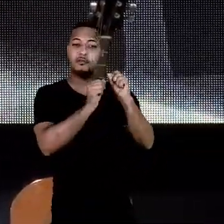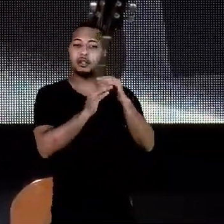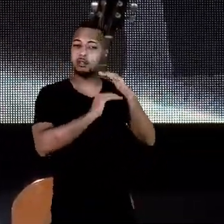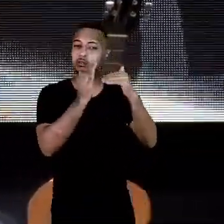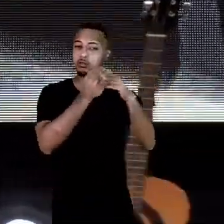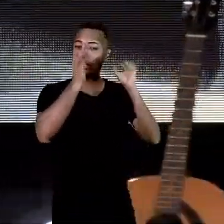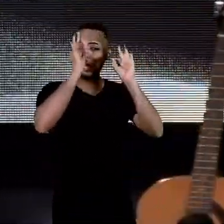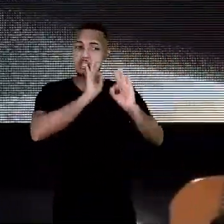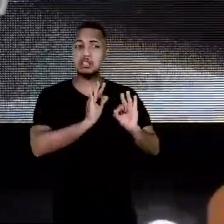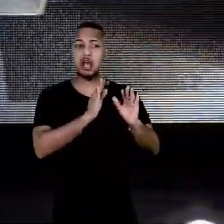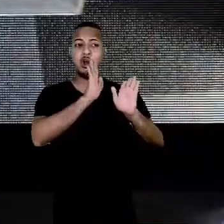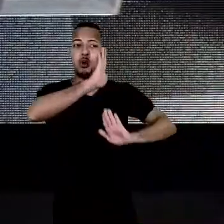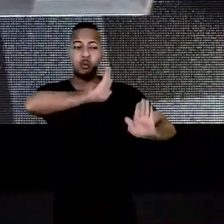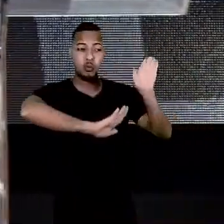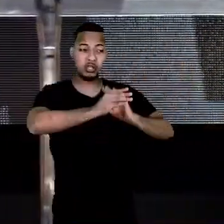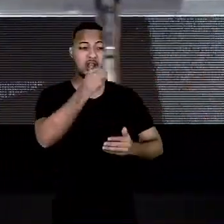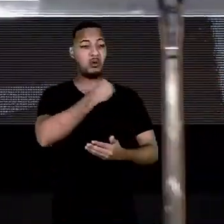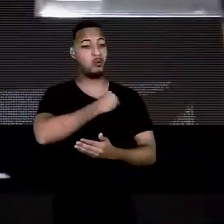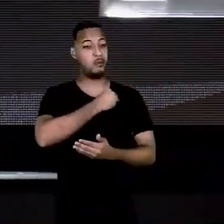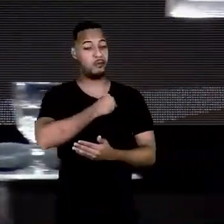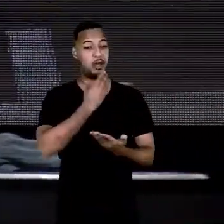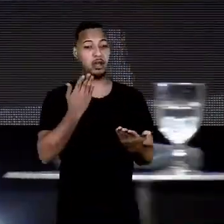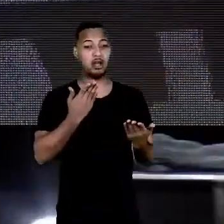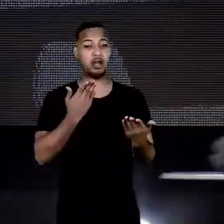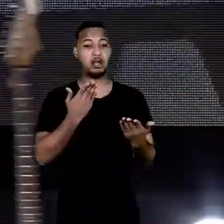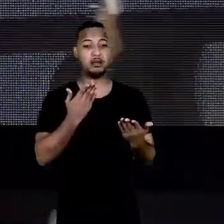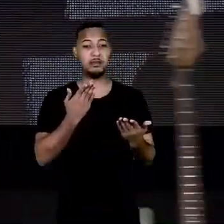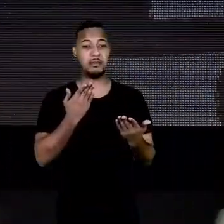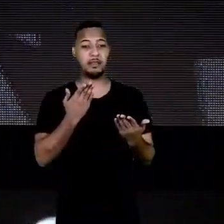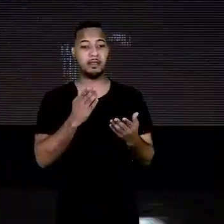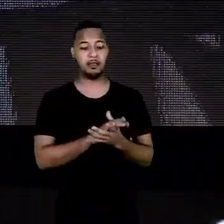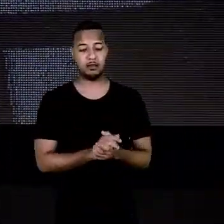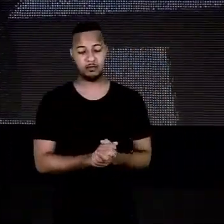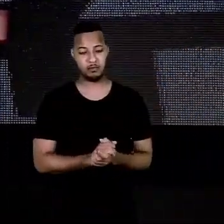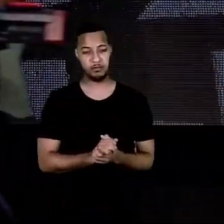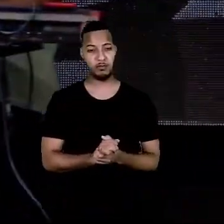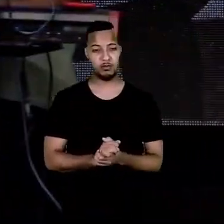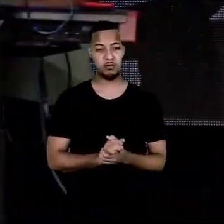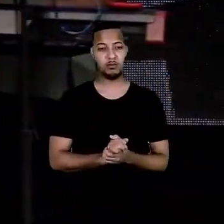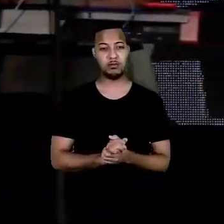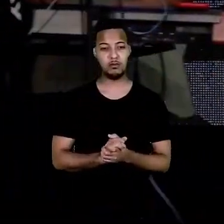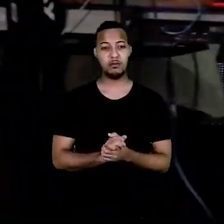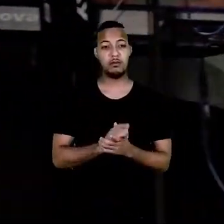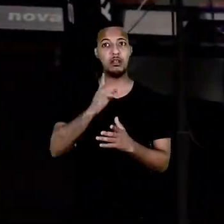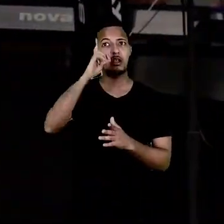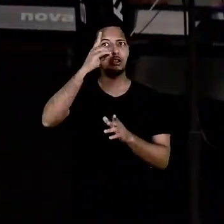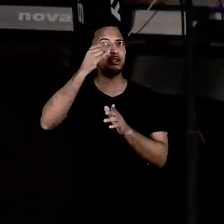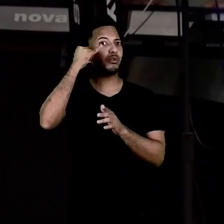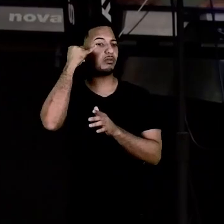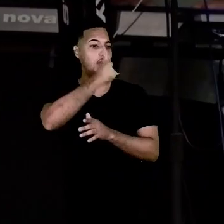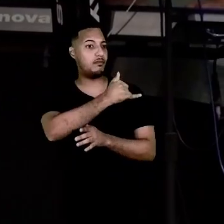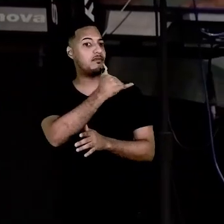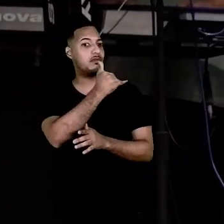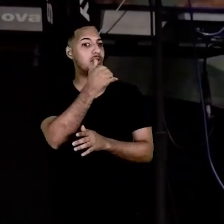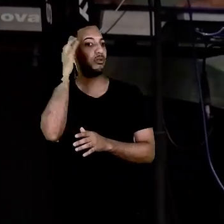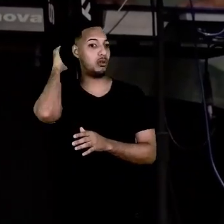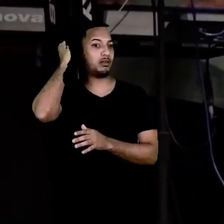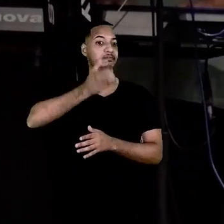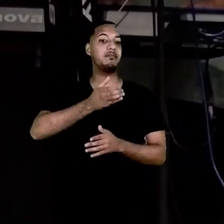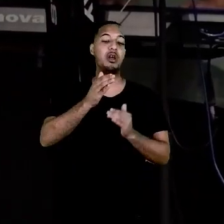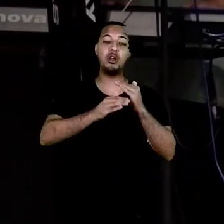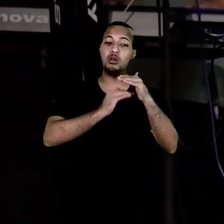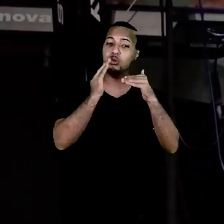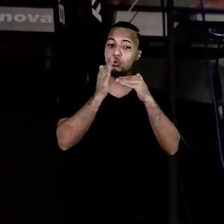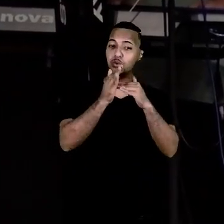Caim, o pecado já está na porta. Deus avisou a Caim o que poderia